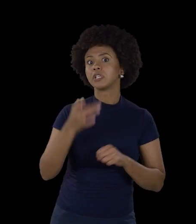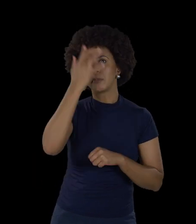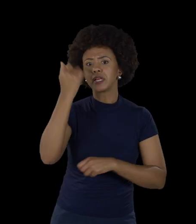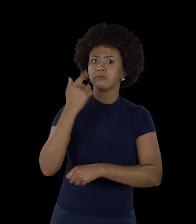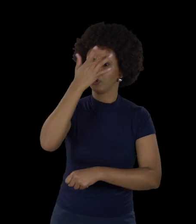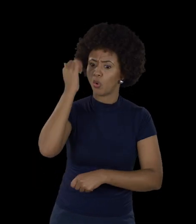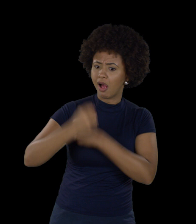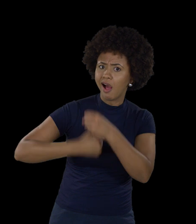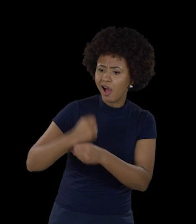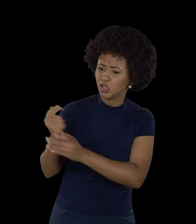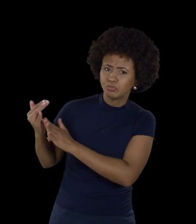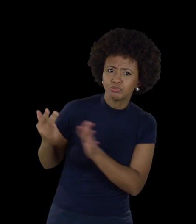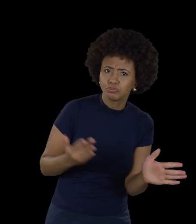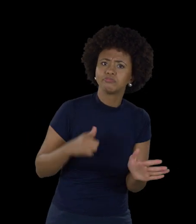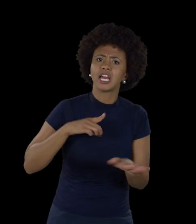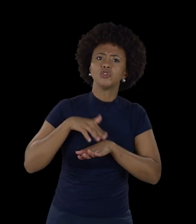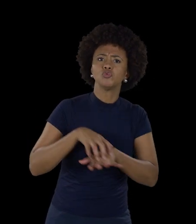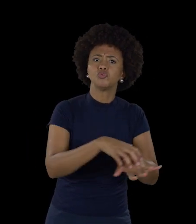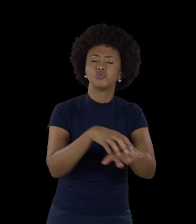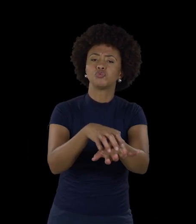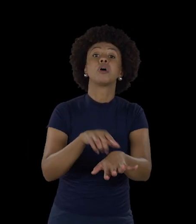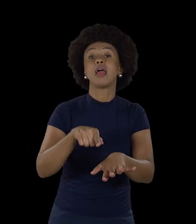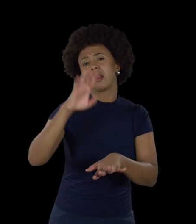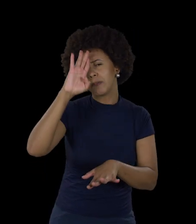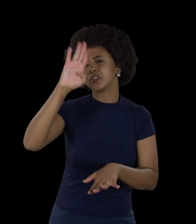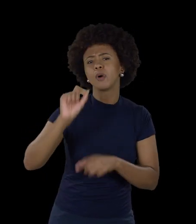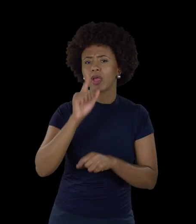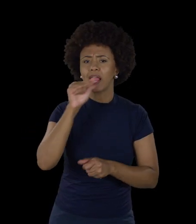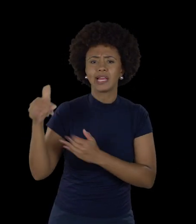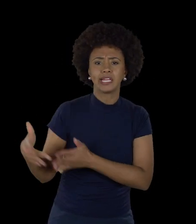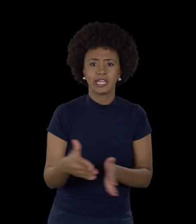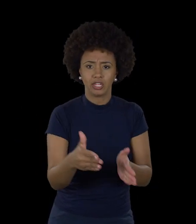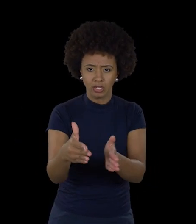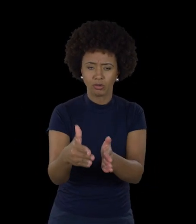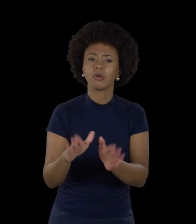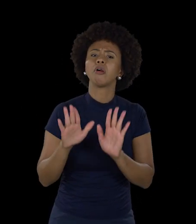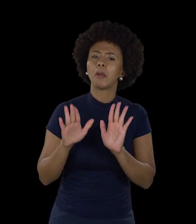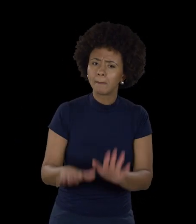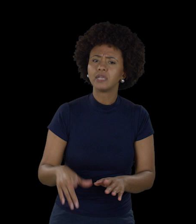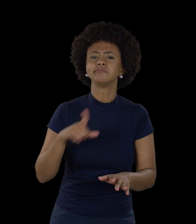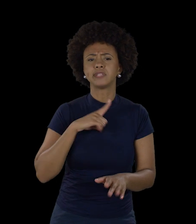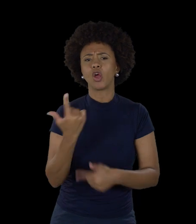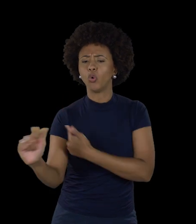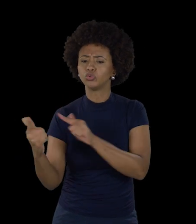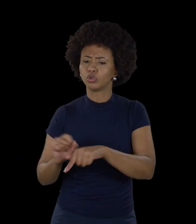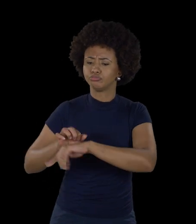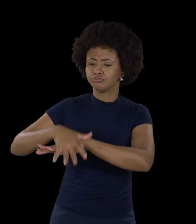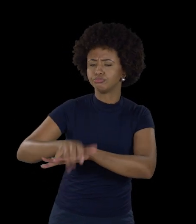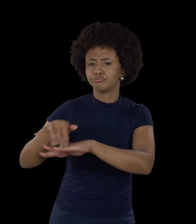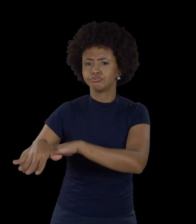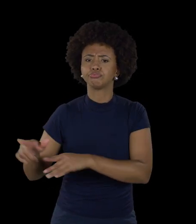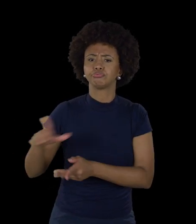uma rota que atrai turistas o ano todo. Seu principal curso d'água é o Rio Guandu, mas também